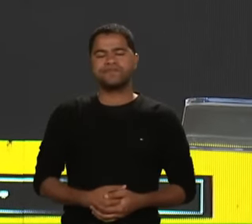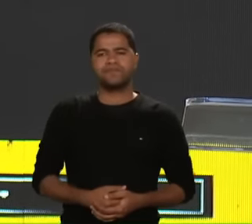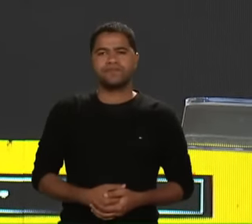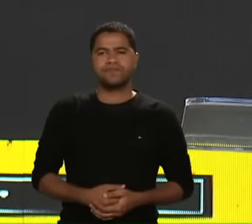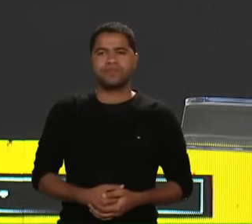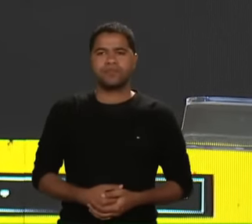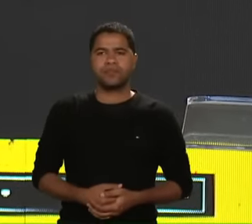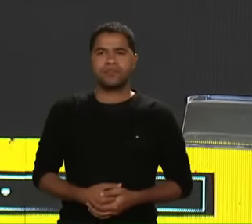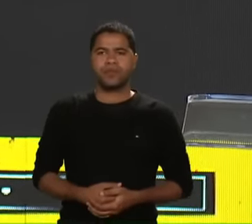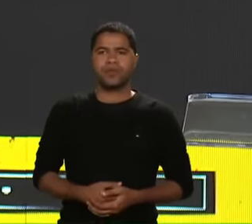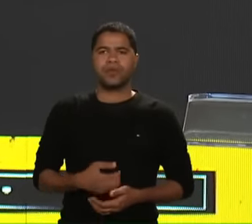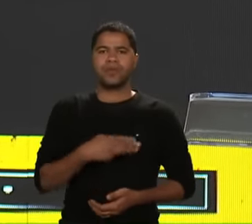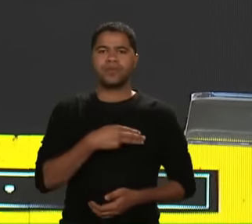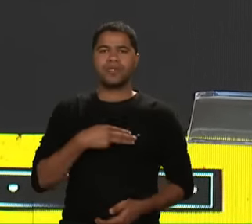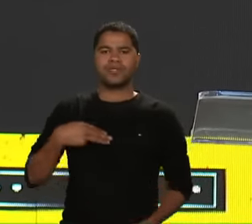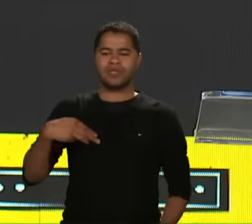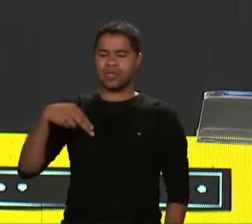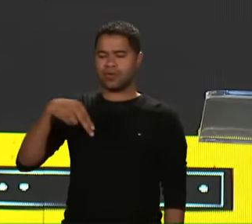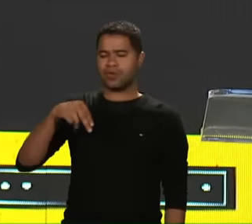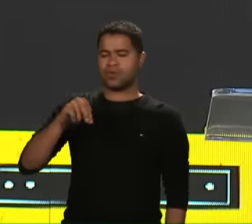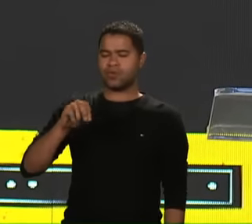Era o Ministério Nova Vida.